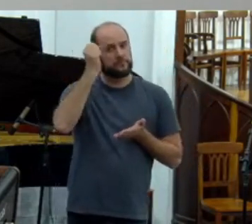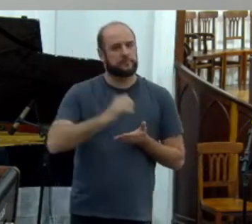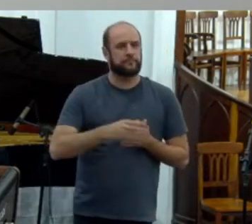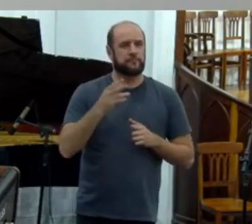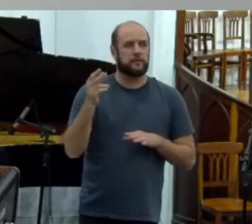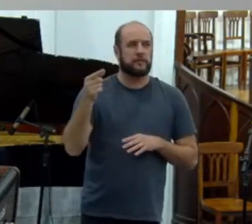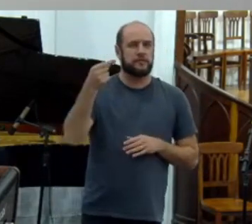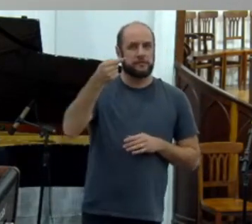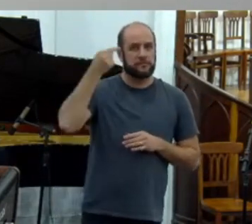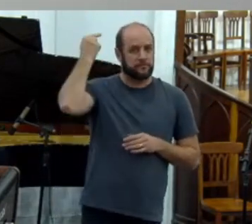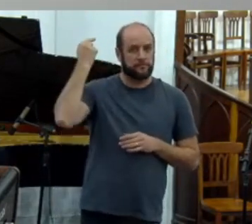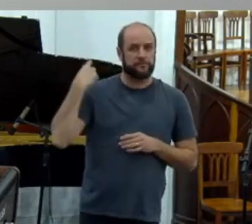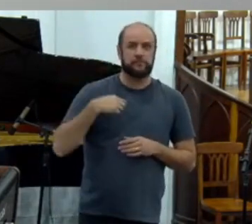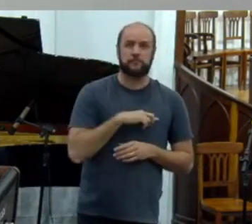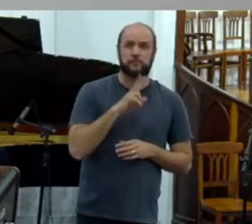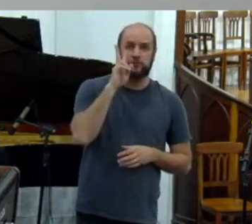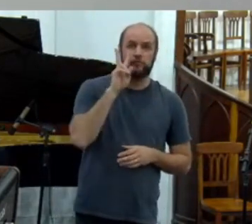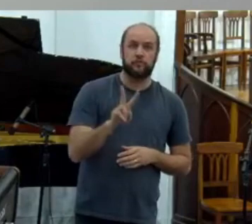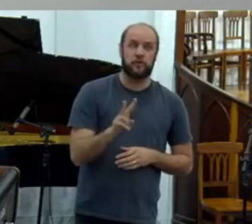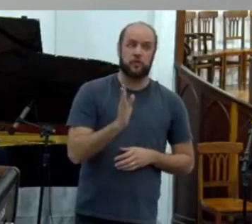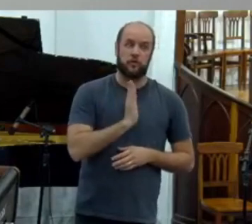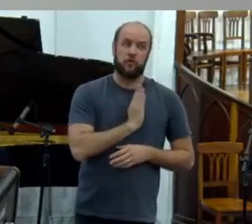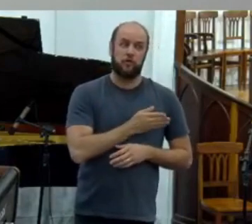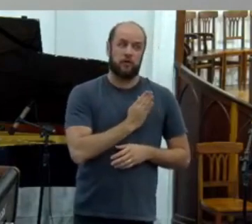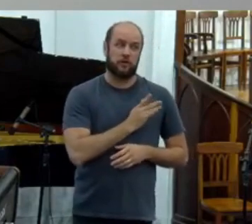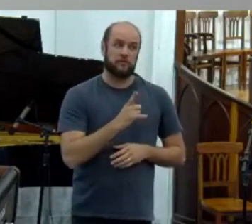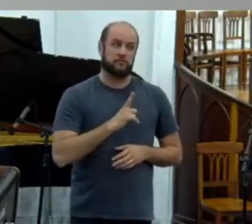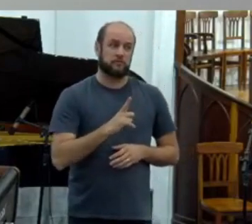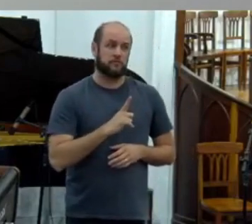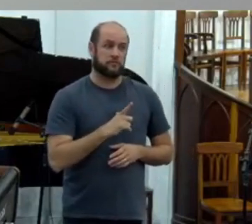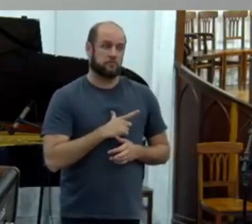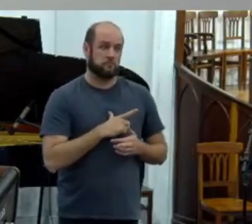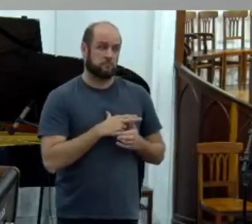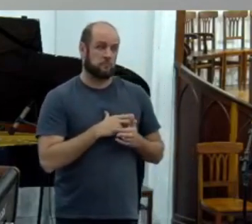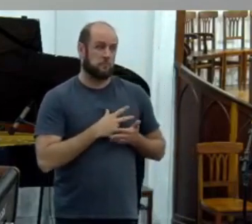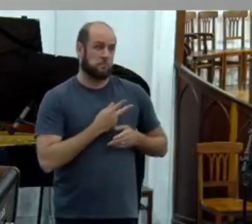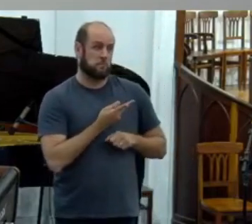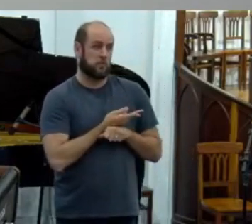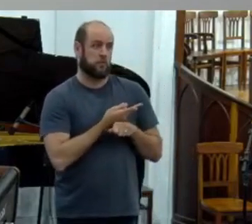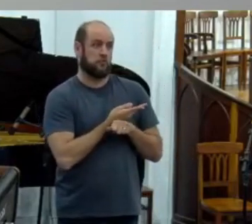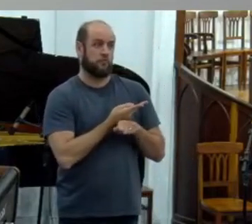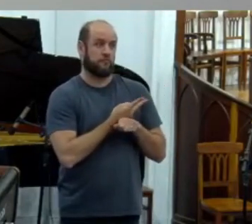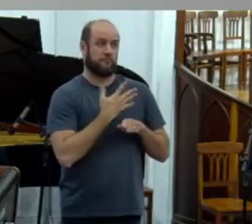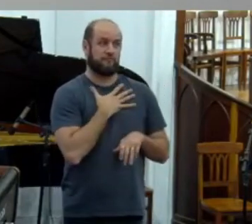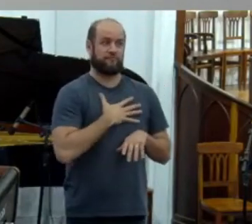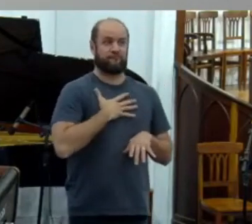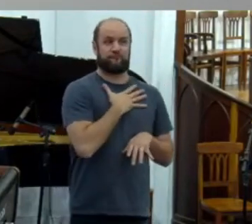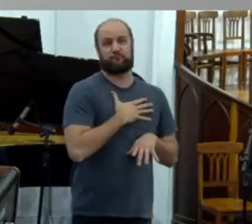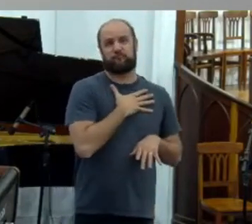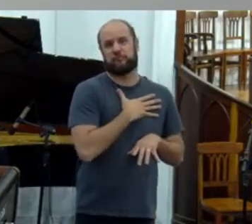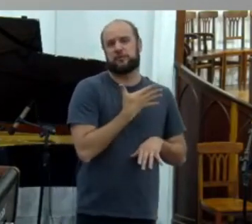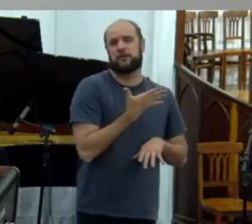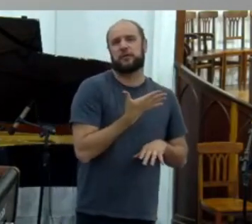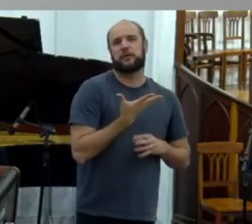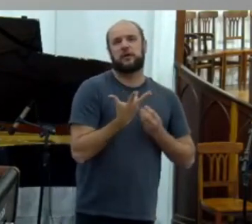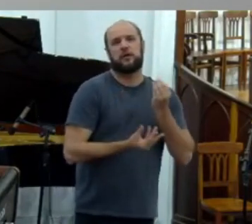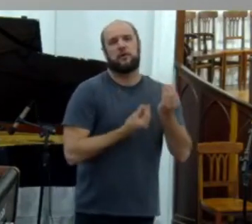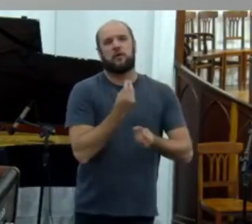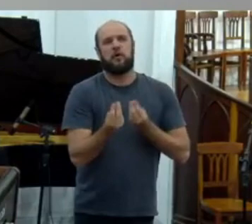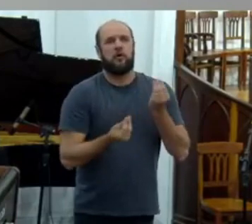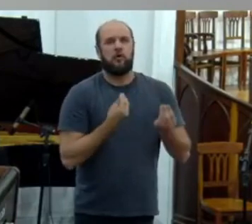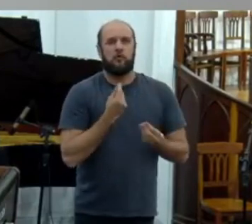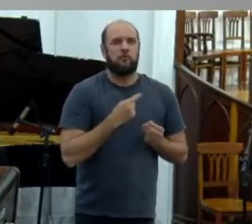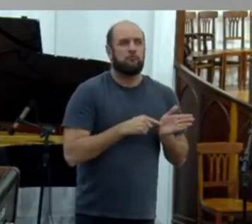nós vimos como o nosso coração tem uma grande questão de busca por satisfação e como ele